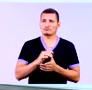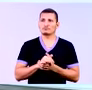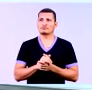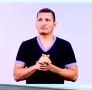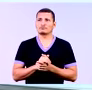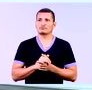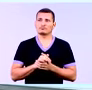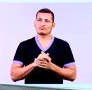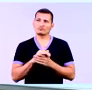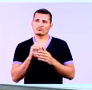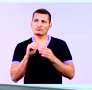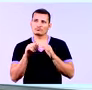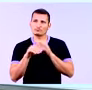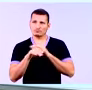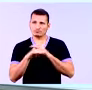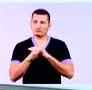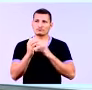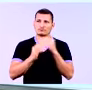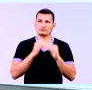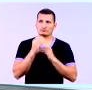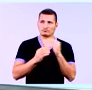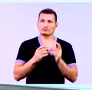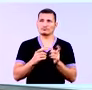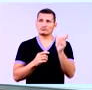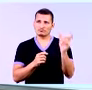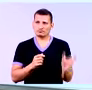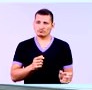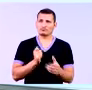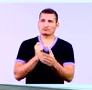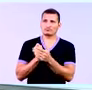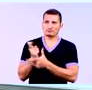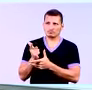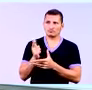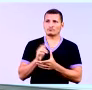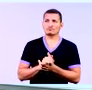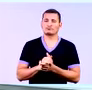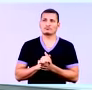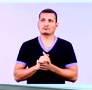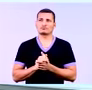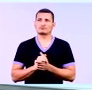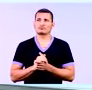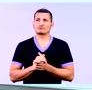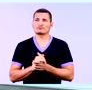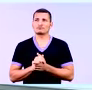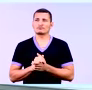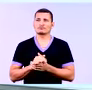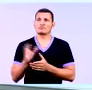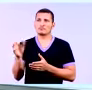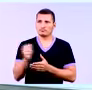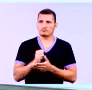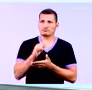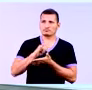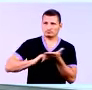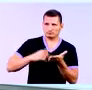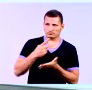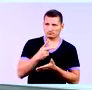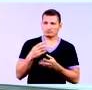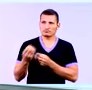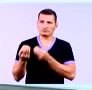após os registros serem efetuados no banco de dados, após o cliente pagar pelo produto, receber sua nota fiscal, o produto ser